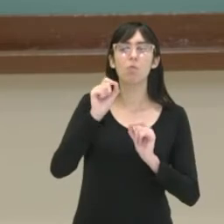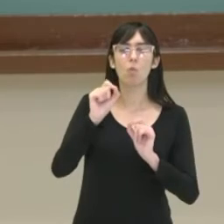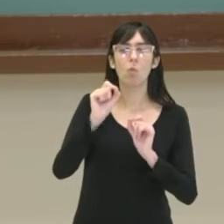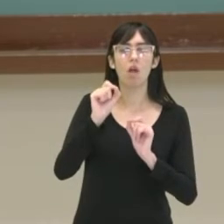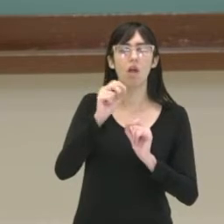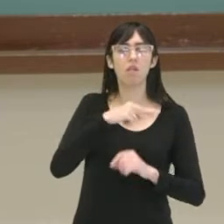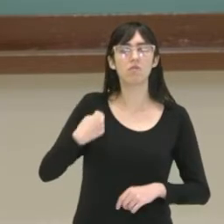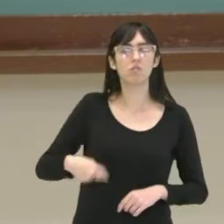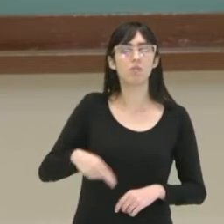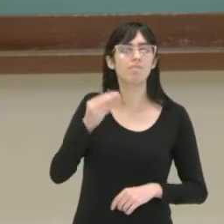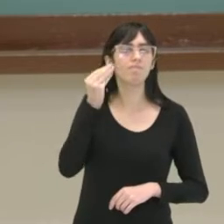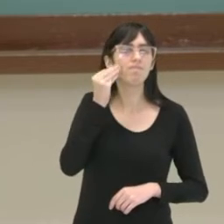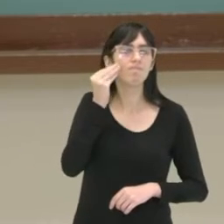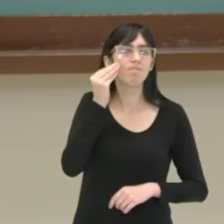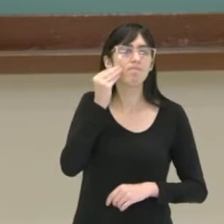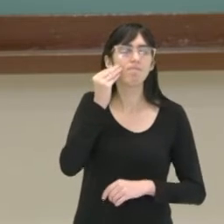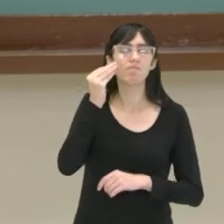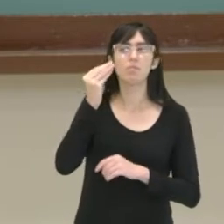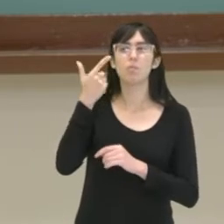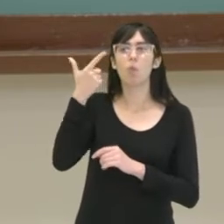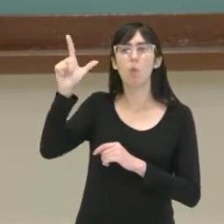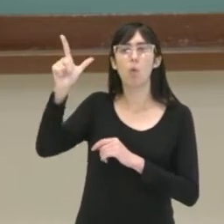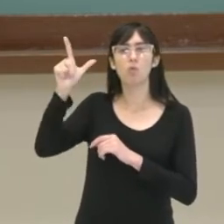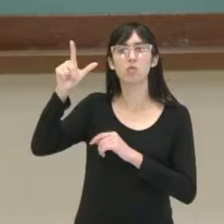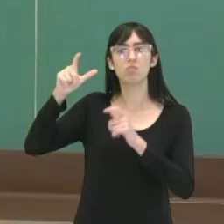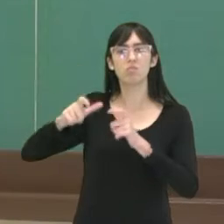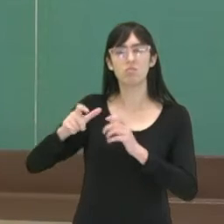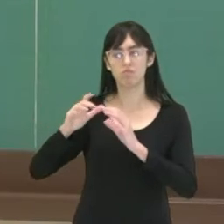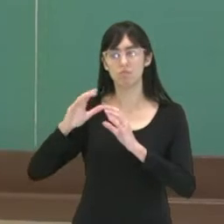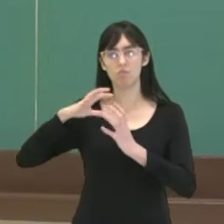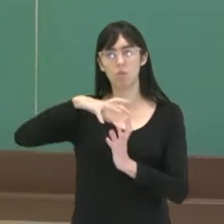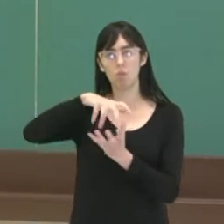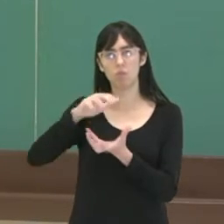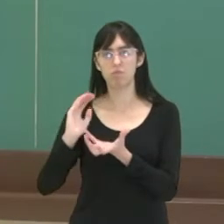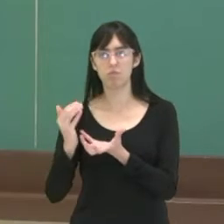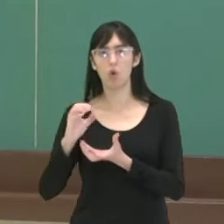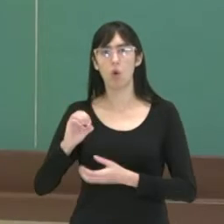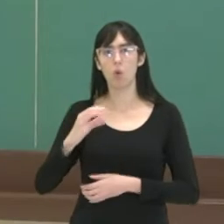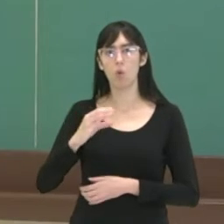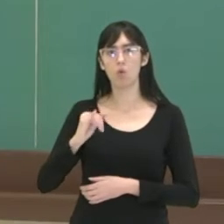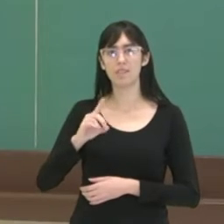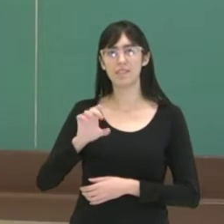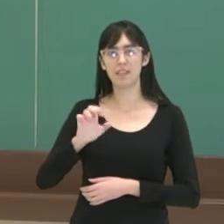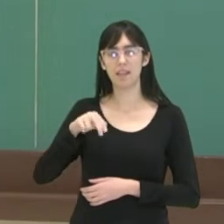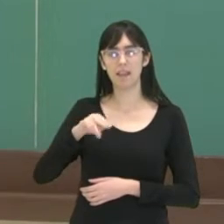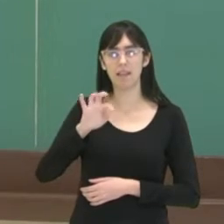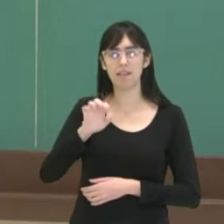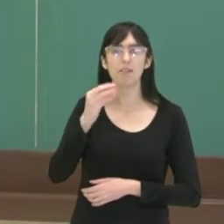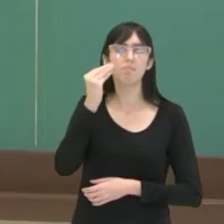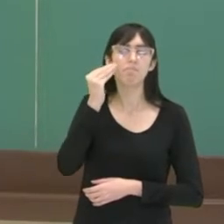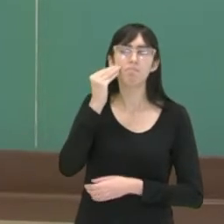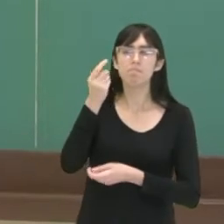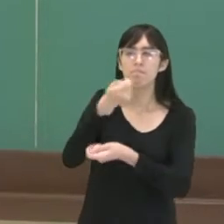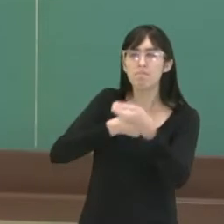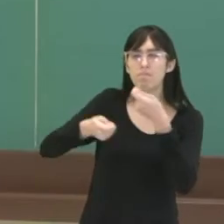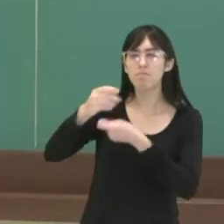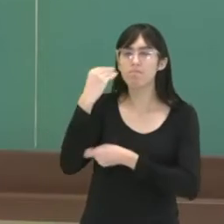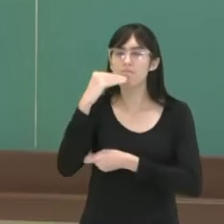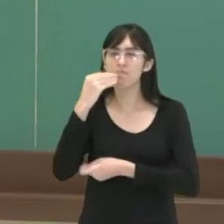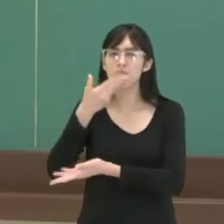uma aproximação comercial com o Ocidente. Essa aproximação se dá com as grandes